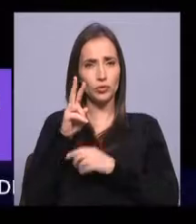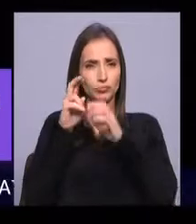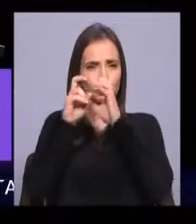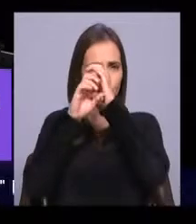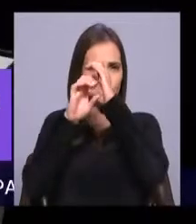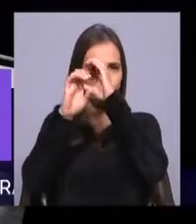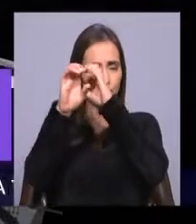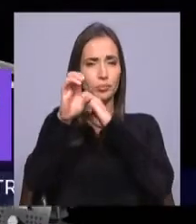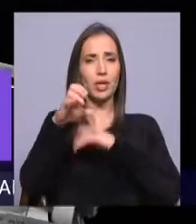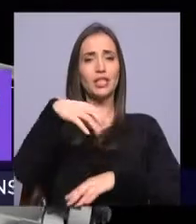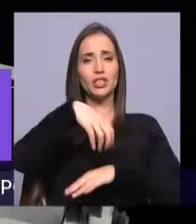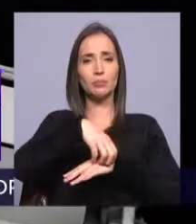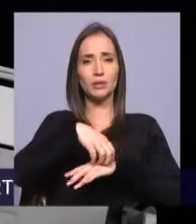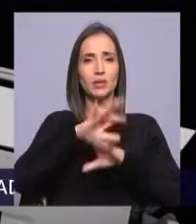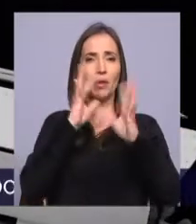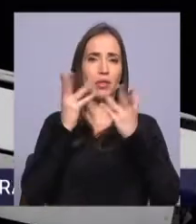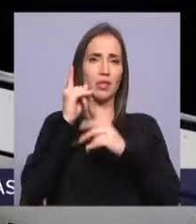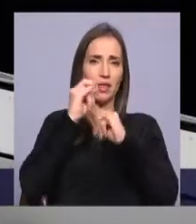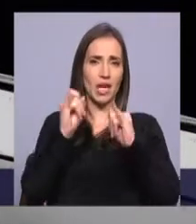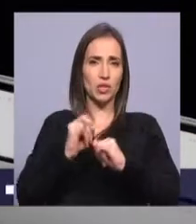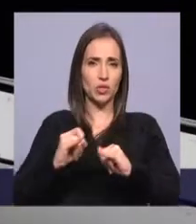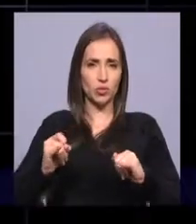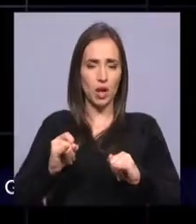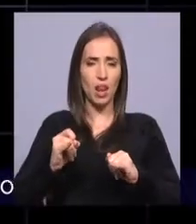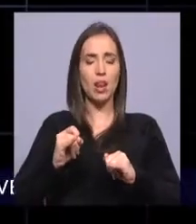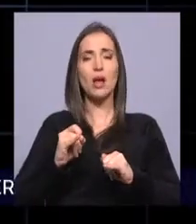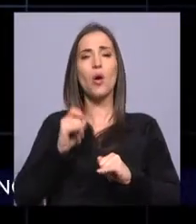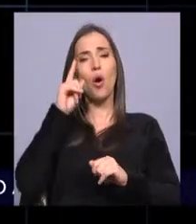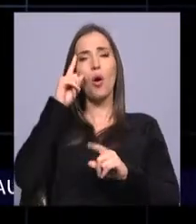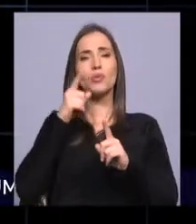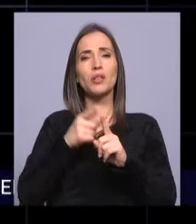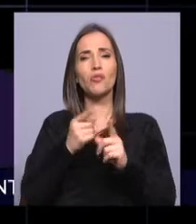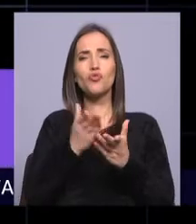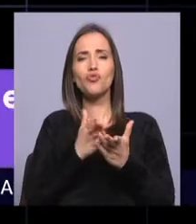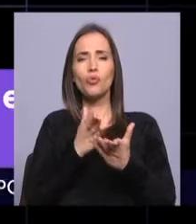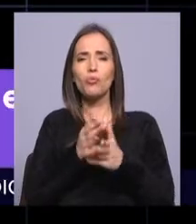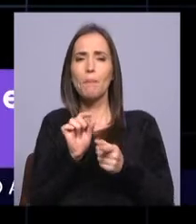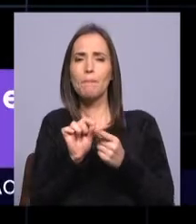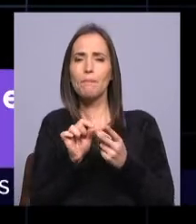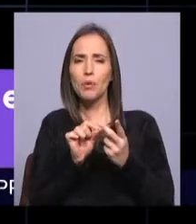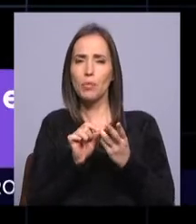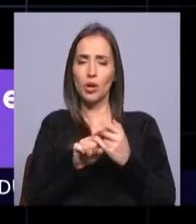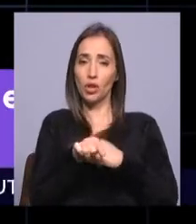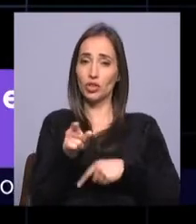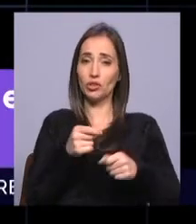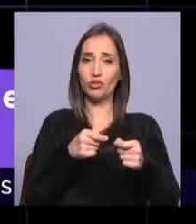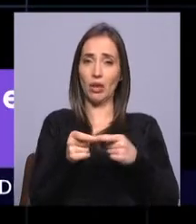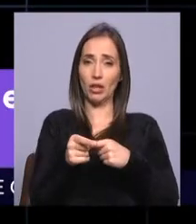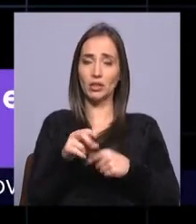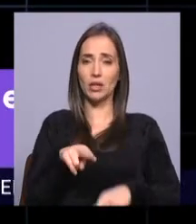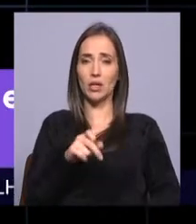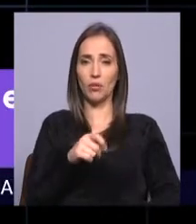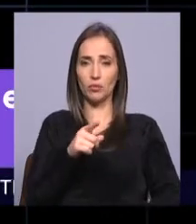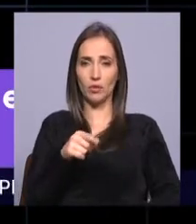Internacional, chama-se NICER, e foi desenhado também para estudar em pormenor este tipo de estrelas de neutrões.